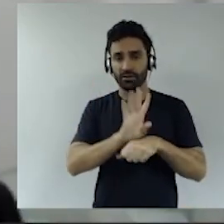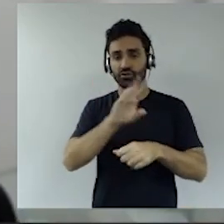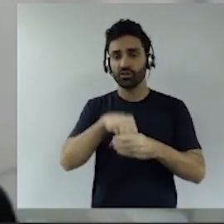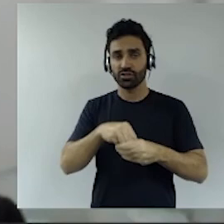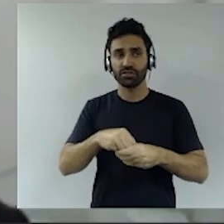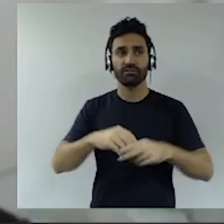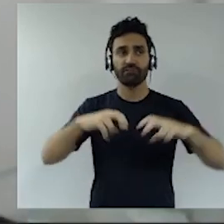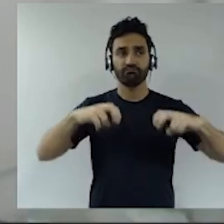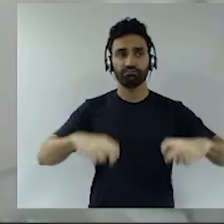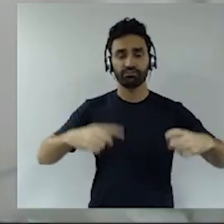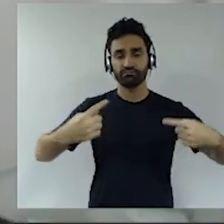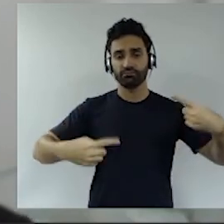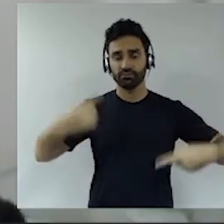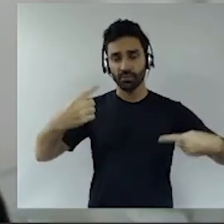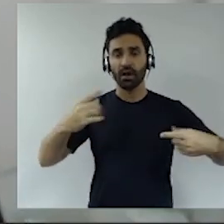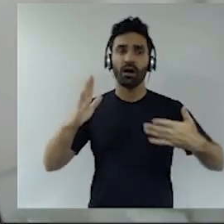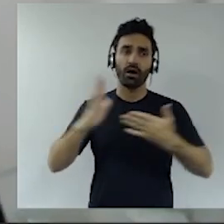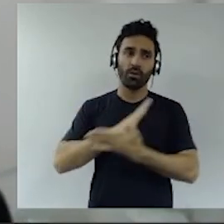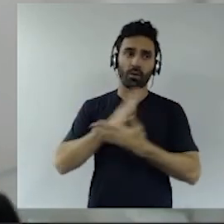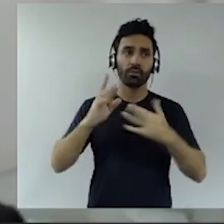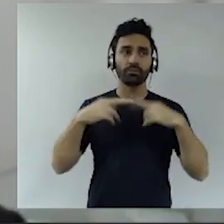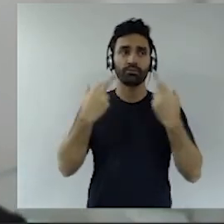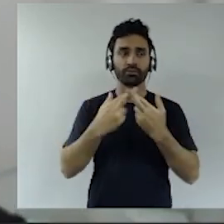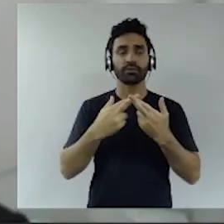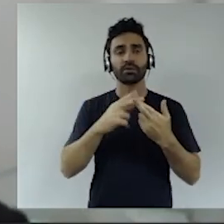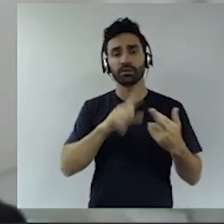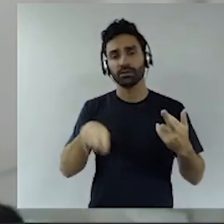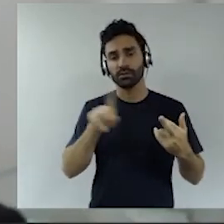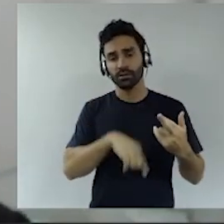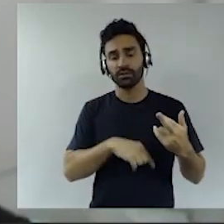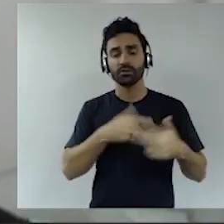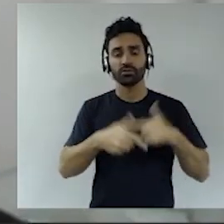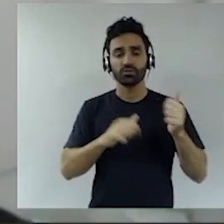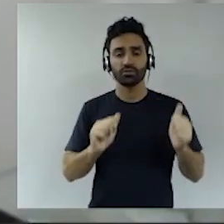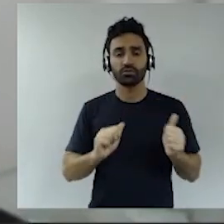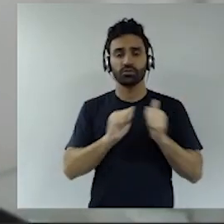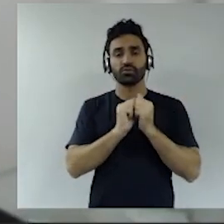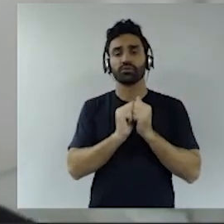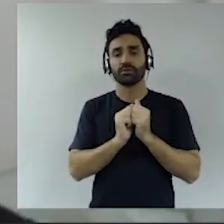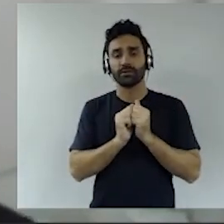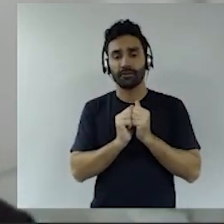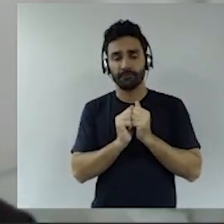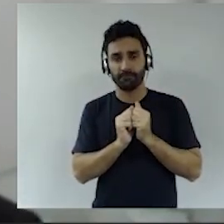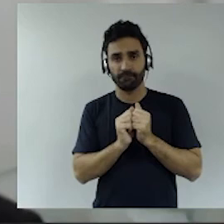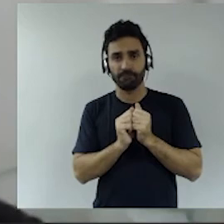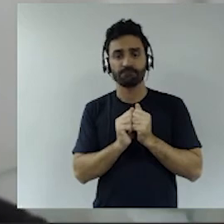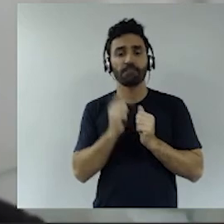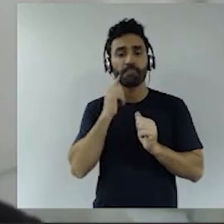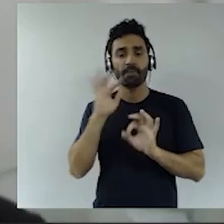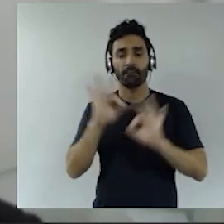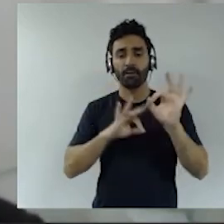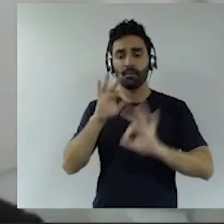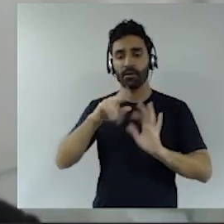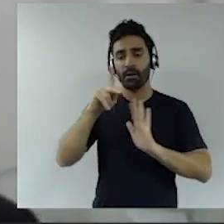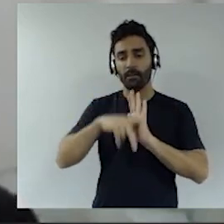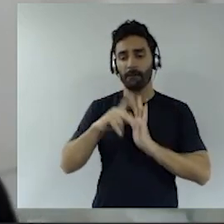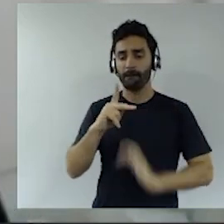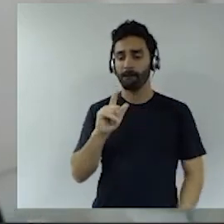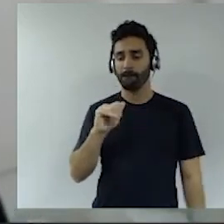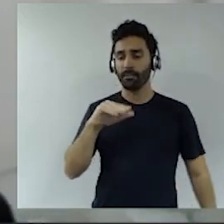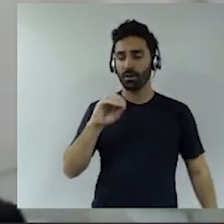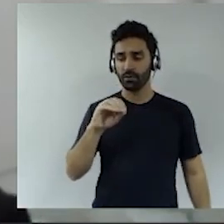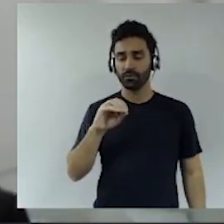audiências, suspensão das audiências de custódia e ação conjunta com os executivos locais para preparar planos de contingência.